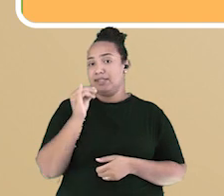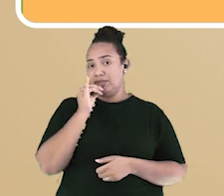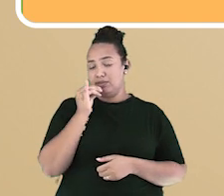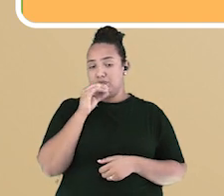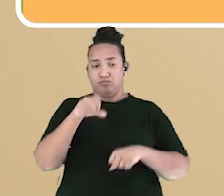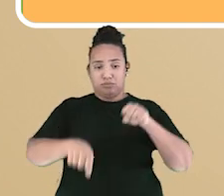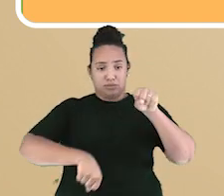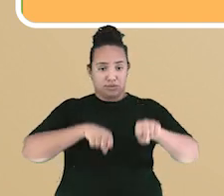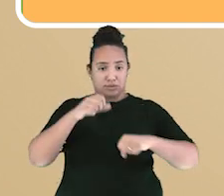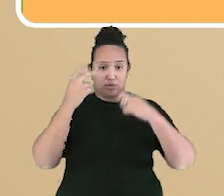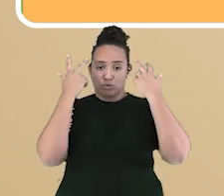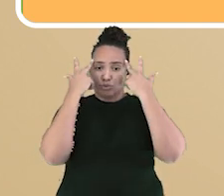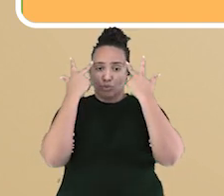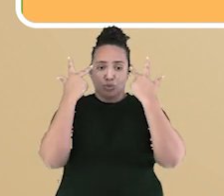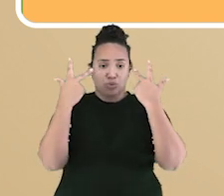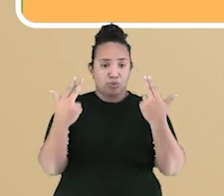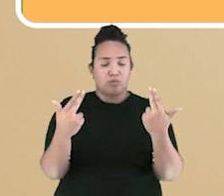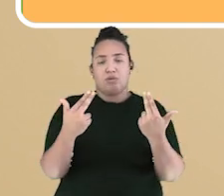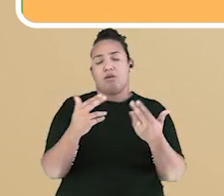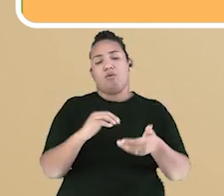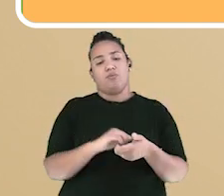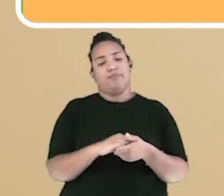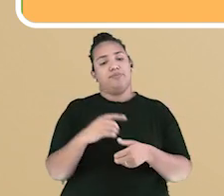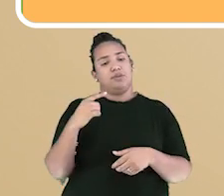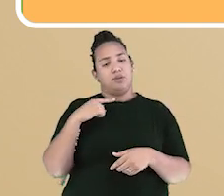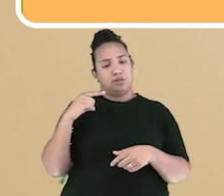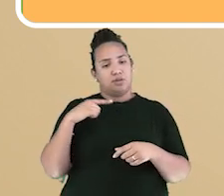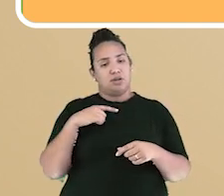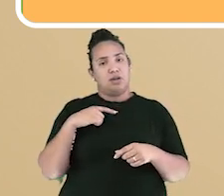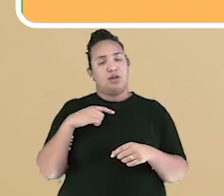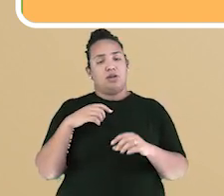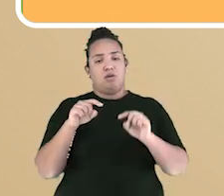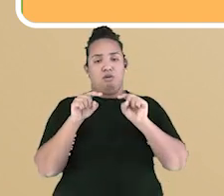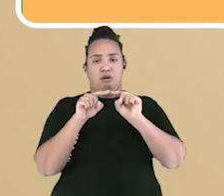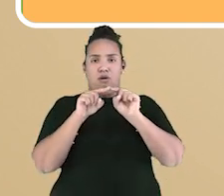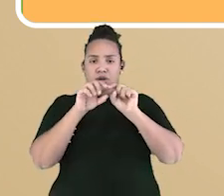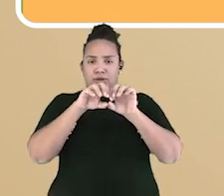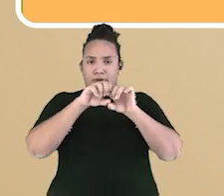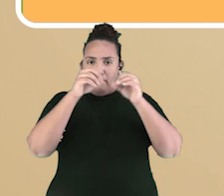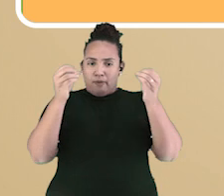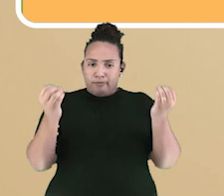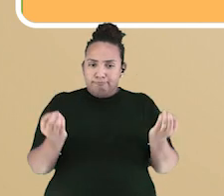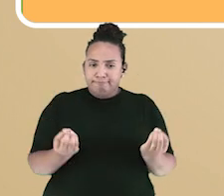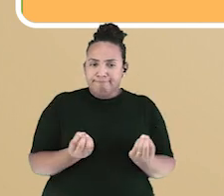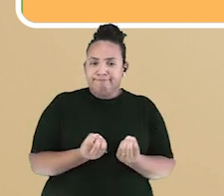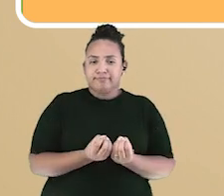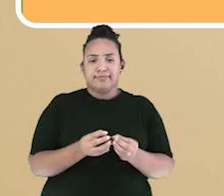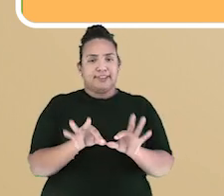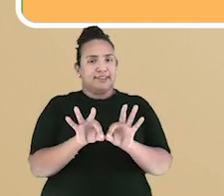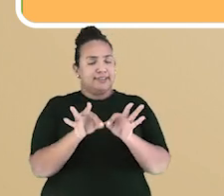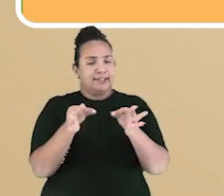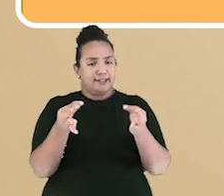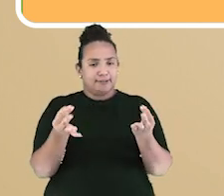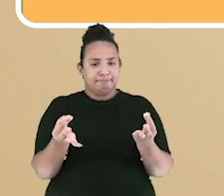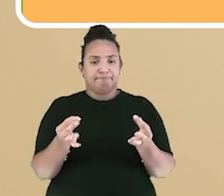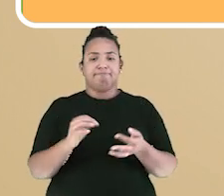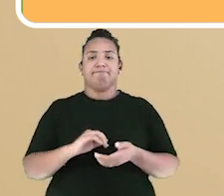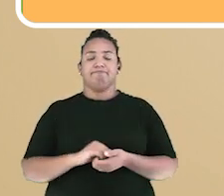bicicleta comum, gente, o quadro é bem básico, A gente tem as rodas possuidoras de aros e raios bem